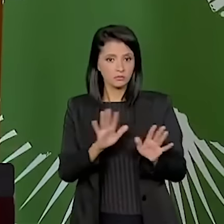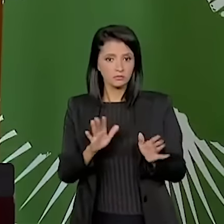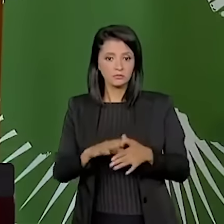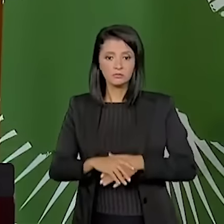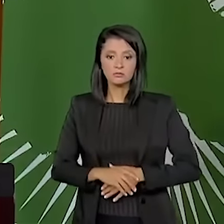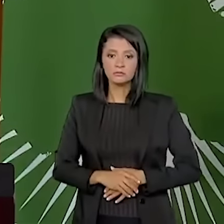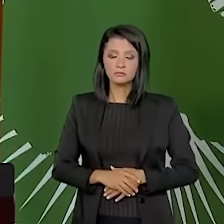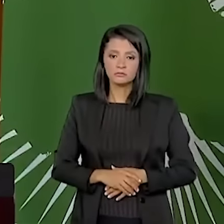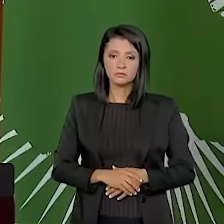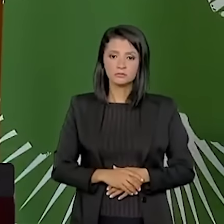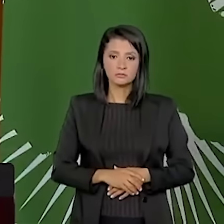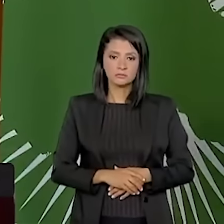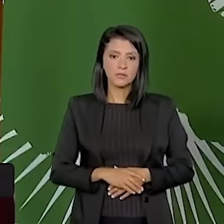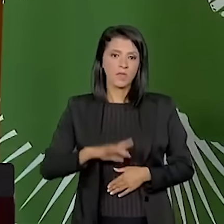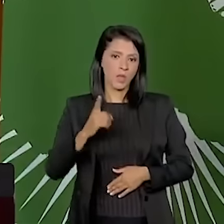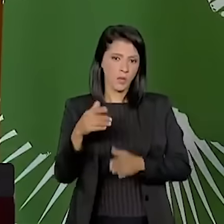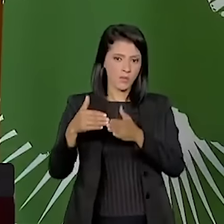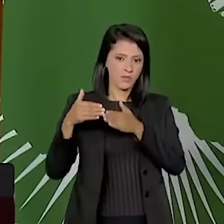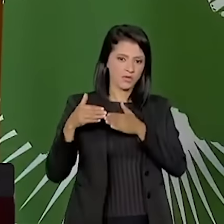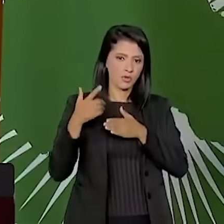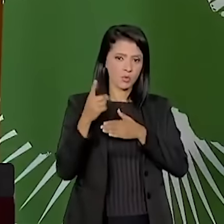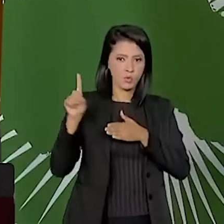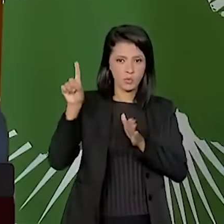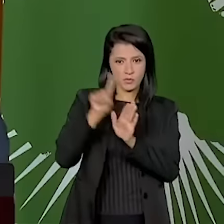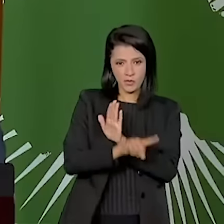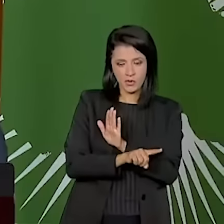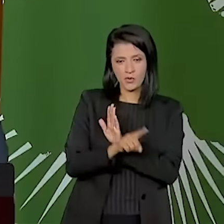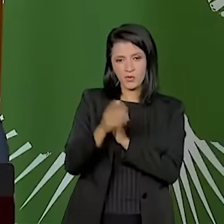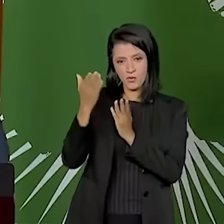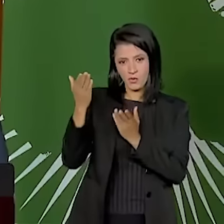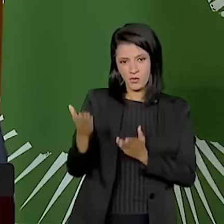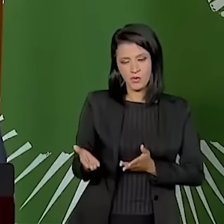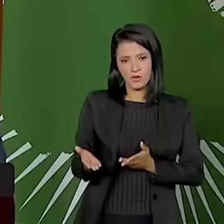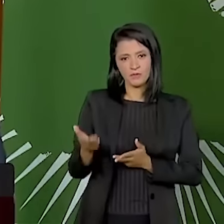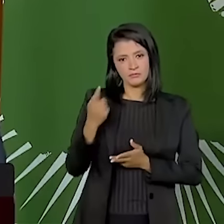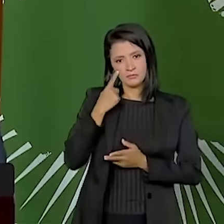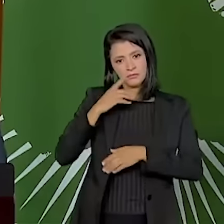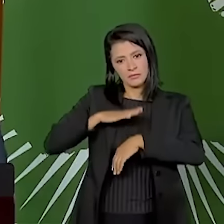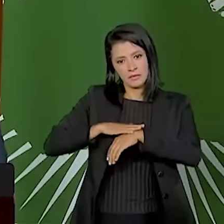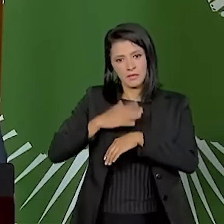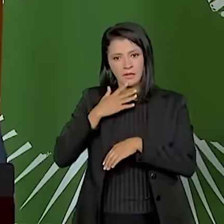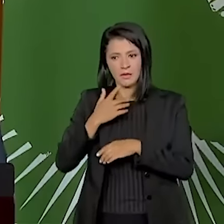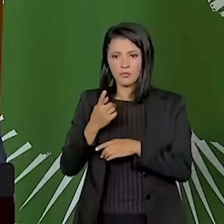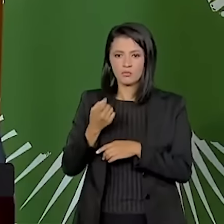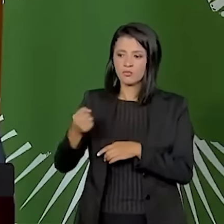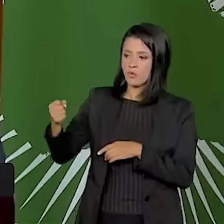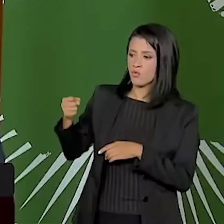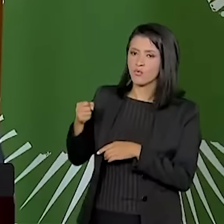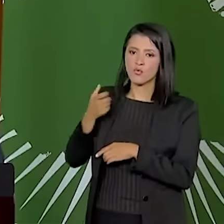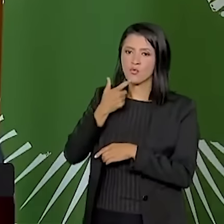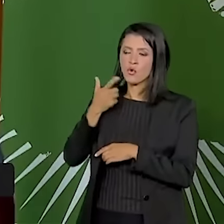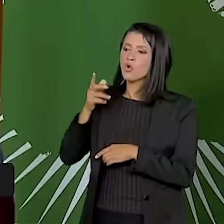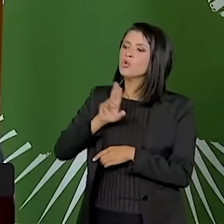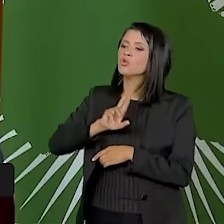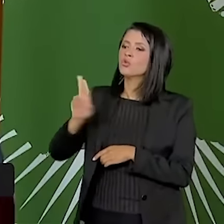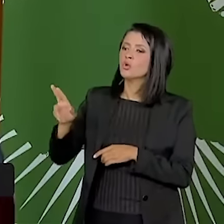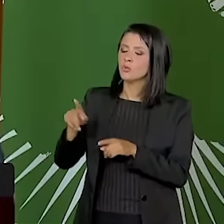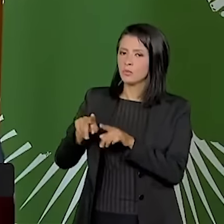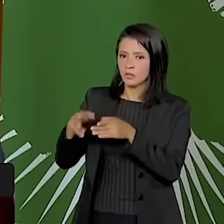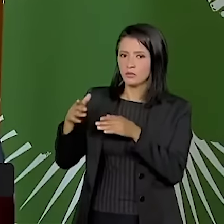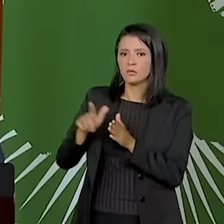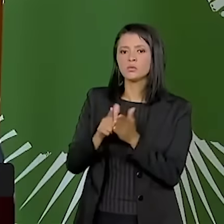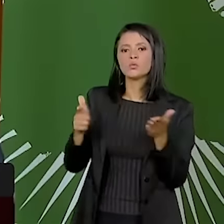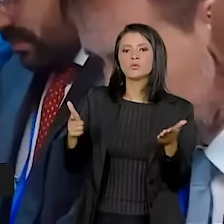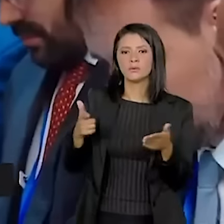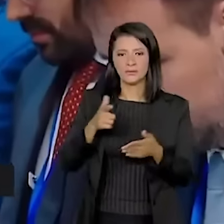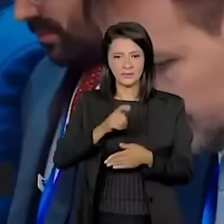Pronto. Tem um pedido aqui de uma última pergunta, que é esta. Dá tempo, Lúcia, está o microfone aqui atrás. Por favor, nome e veículo. Tudo